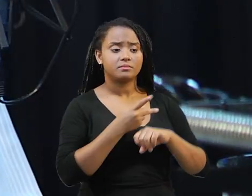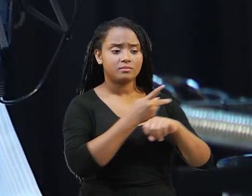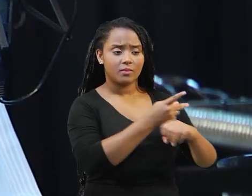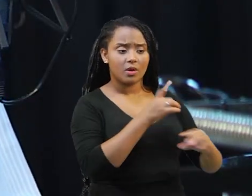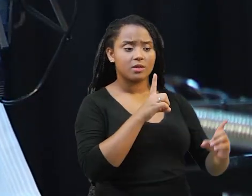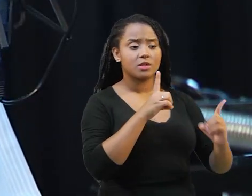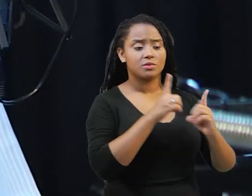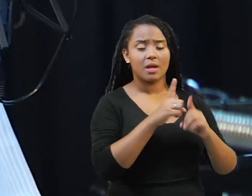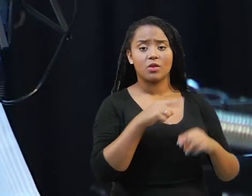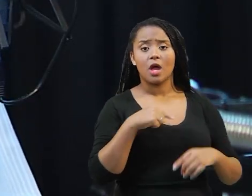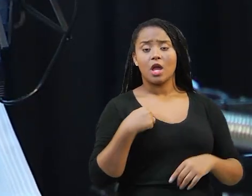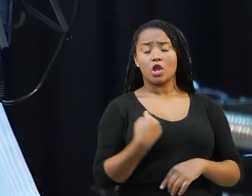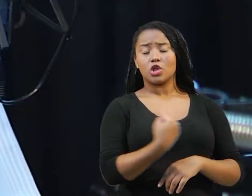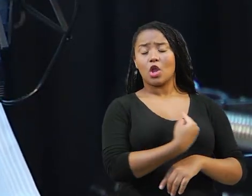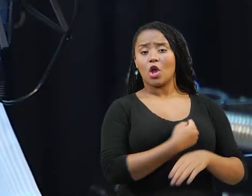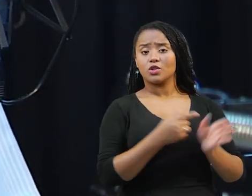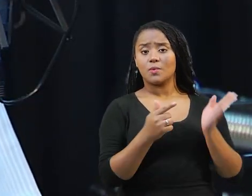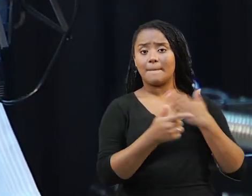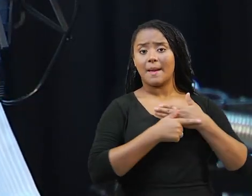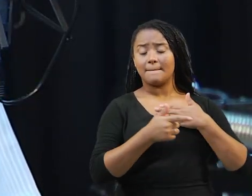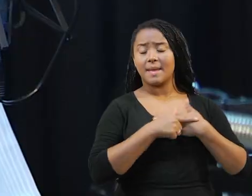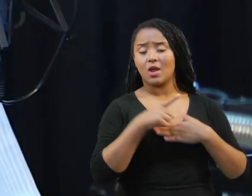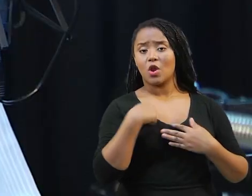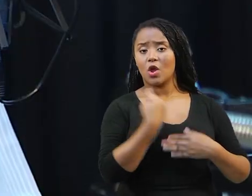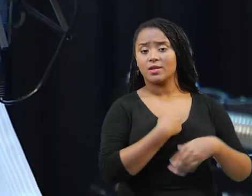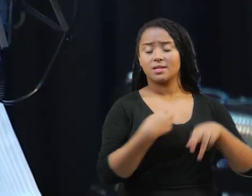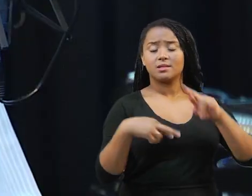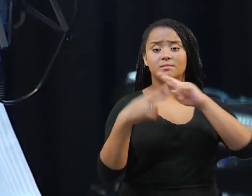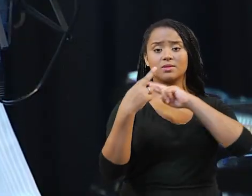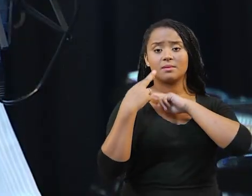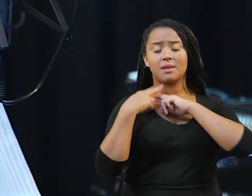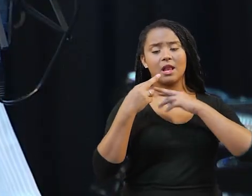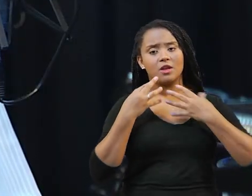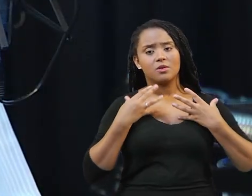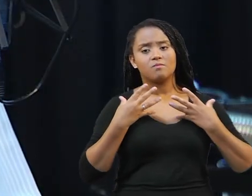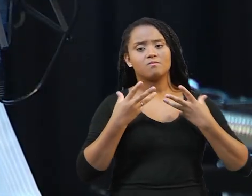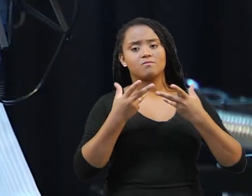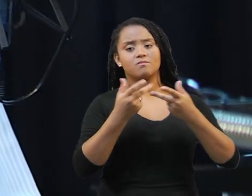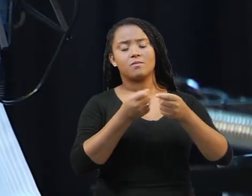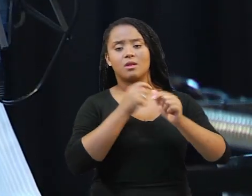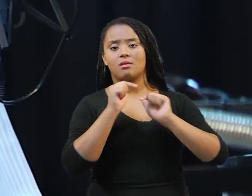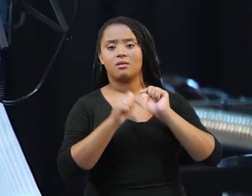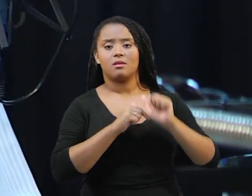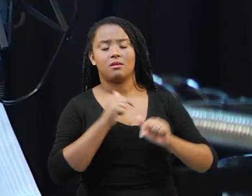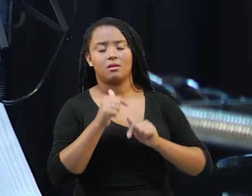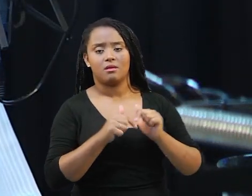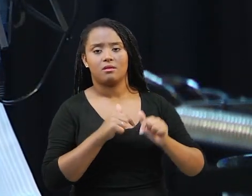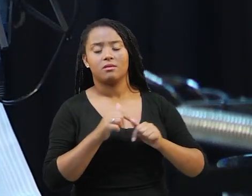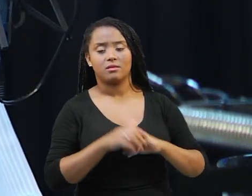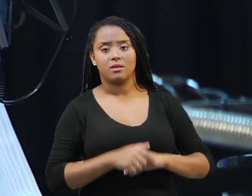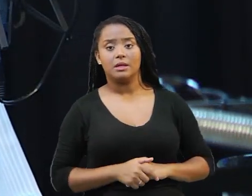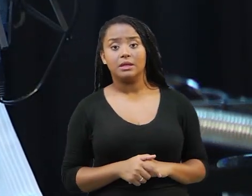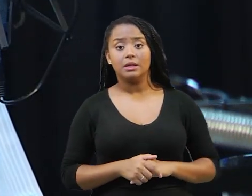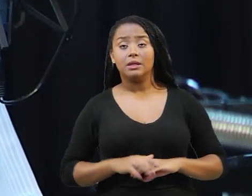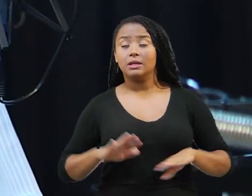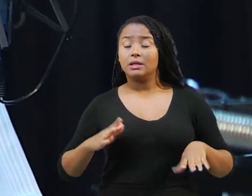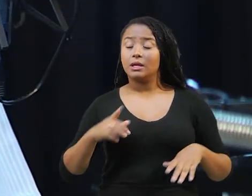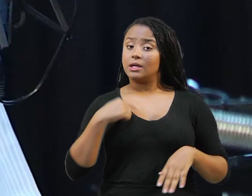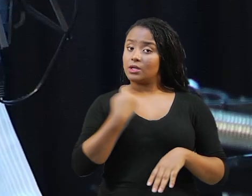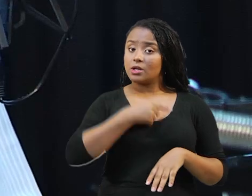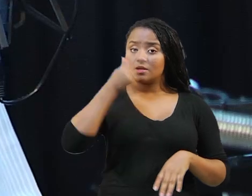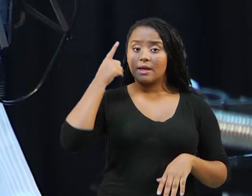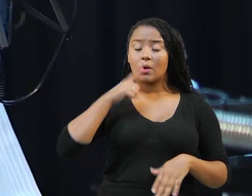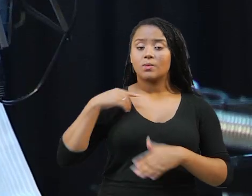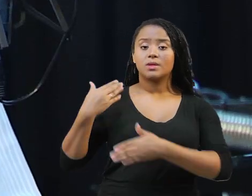vezes nos períodos mais difíceis das vidas deles, né? Então, sempre ter essa humanidade de prestar o